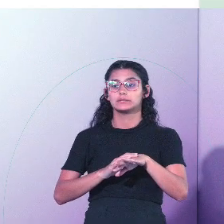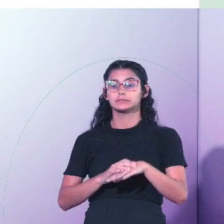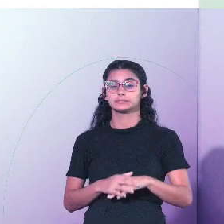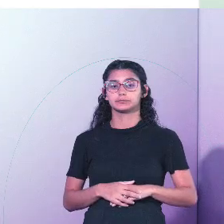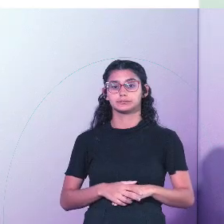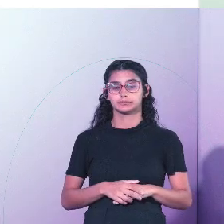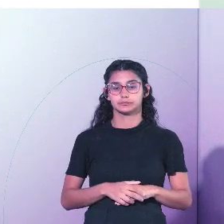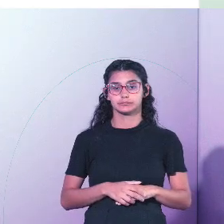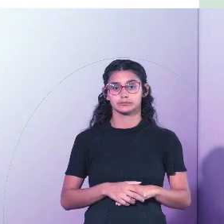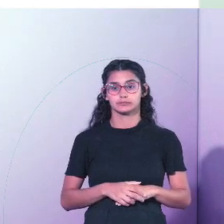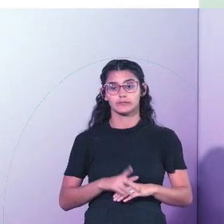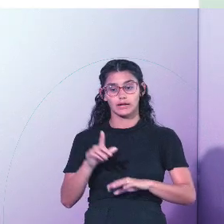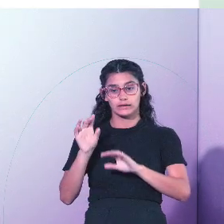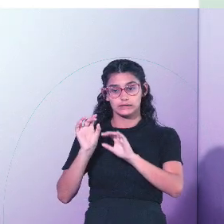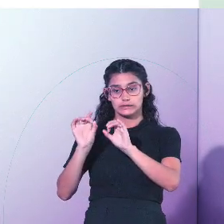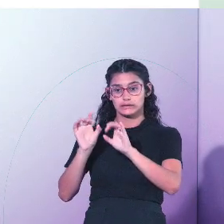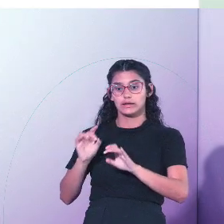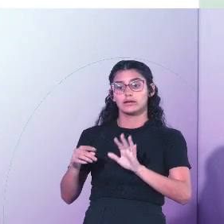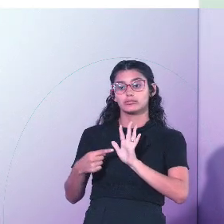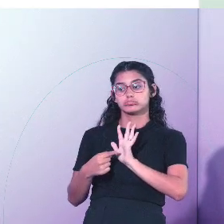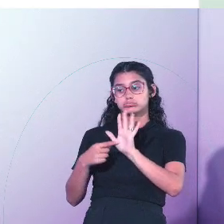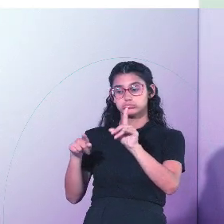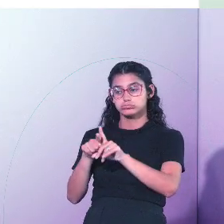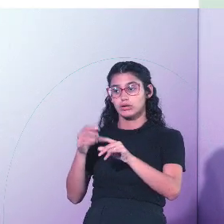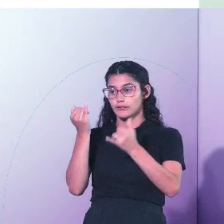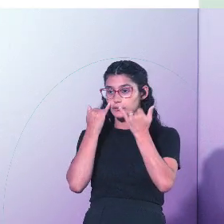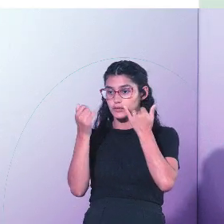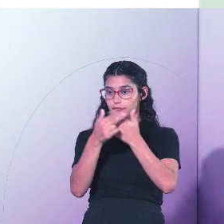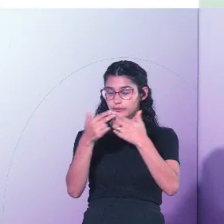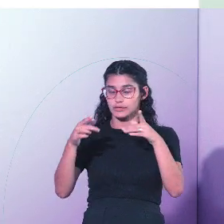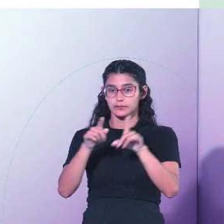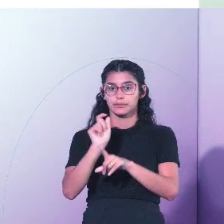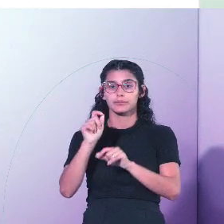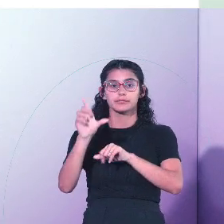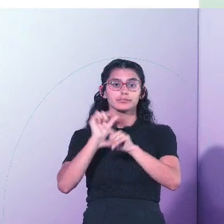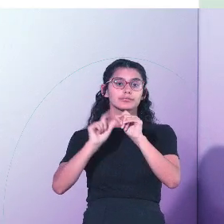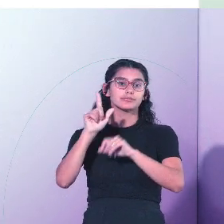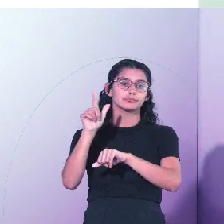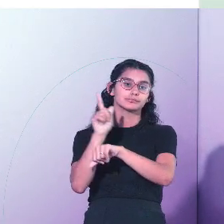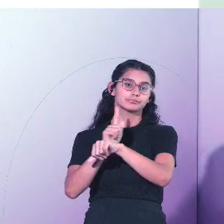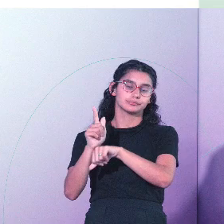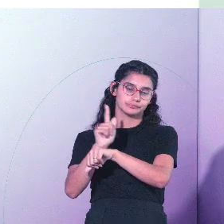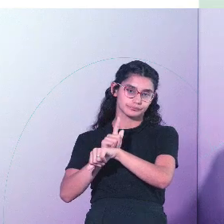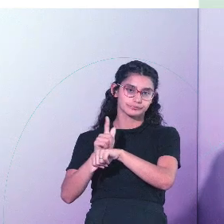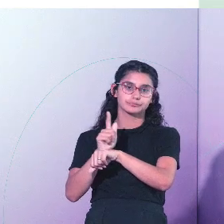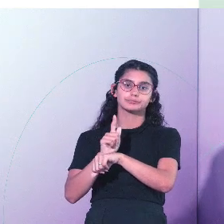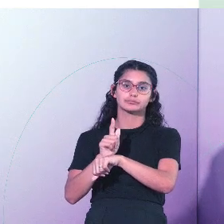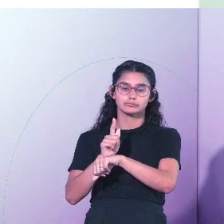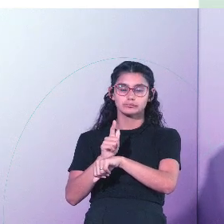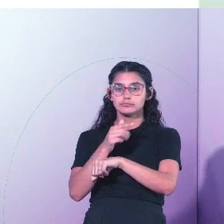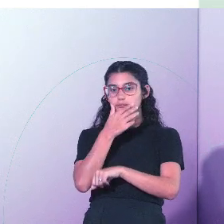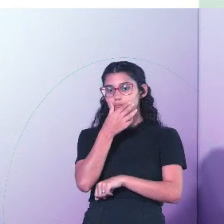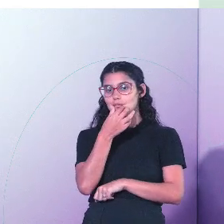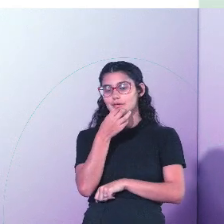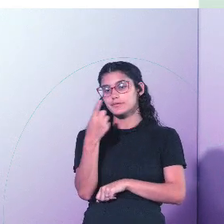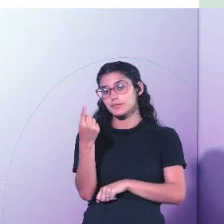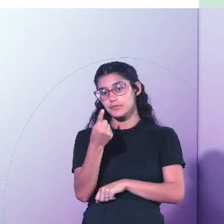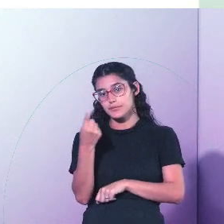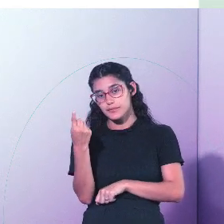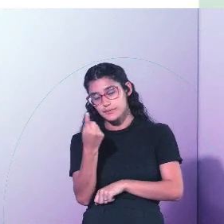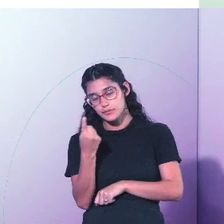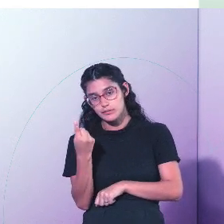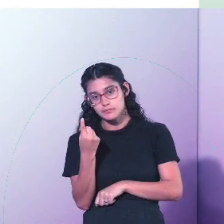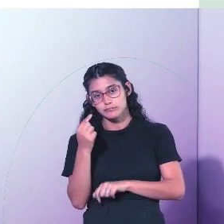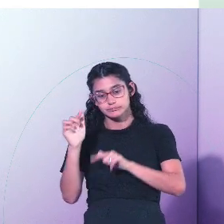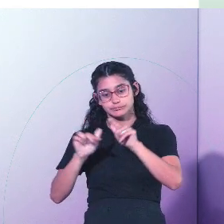é a técnica que fornece informações e quem decide é o gestor, seja ele sozinho, que não deve